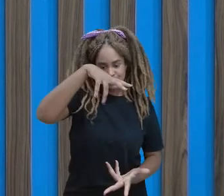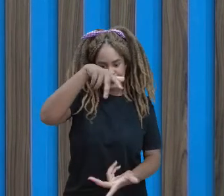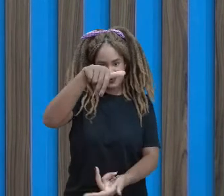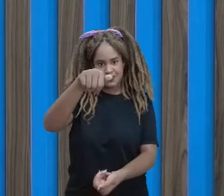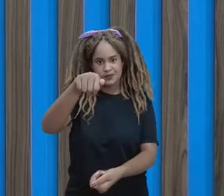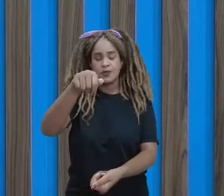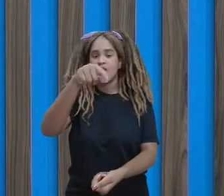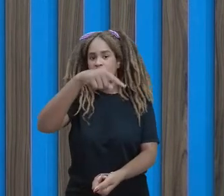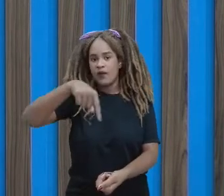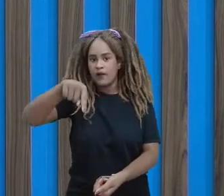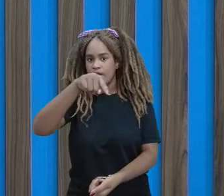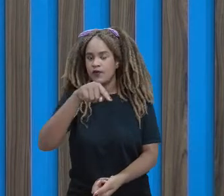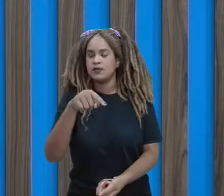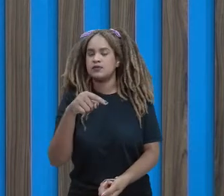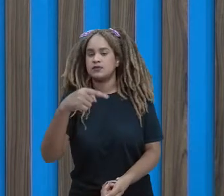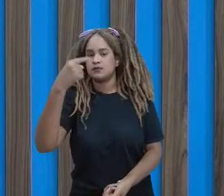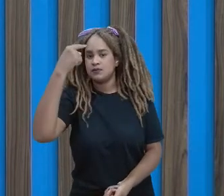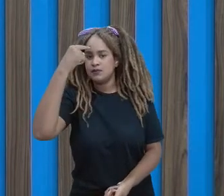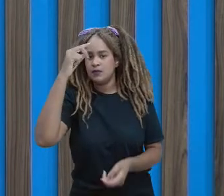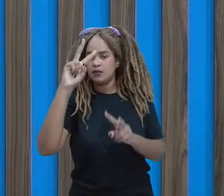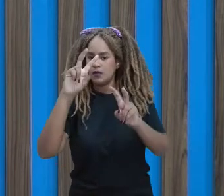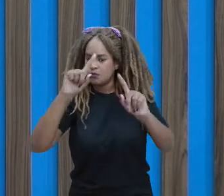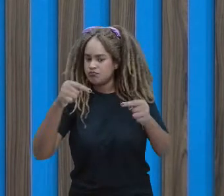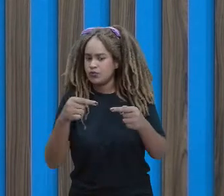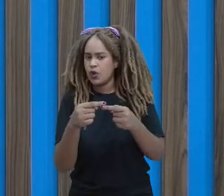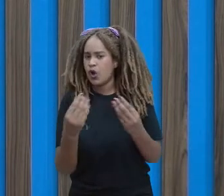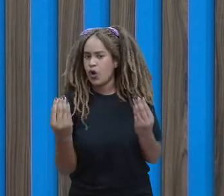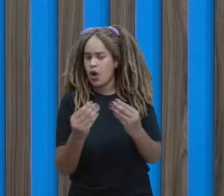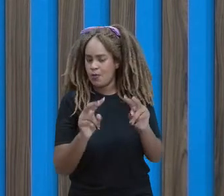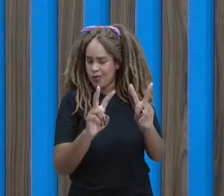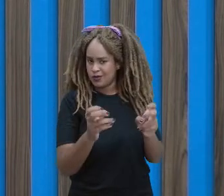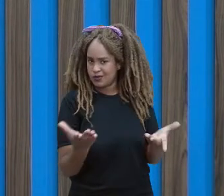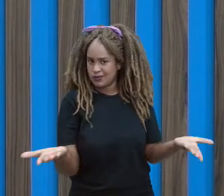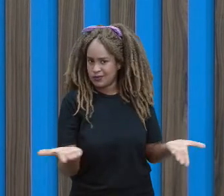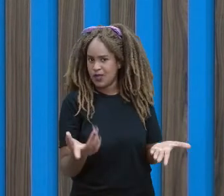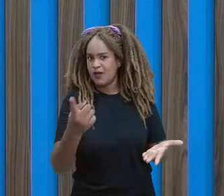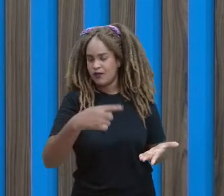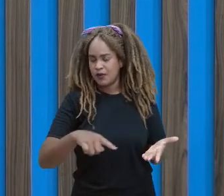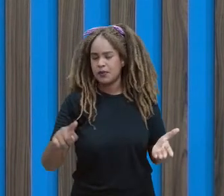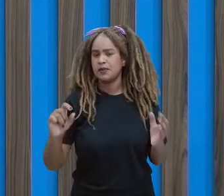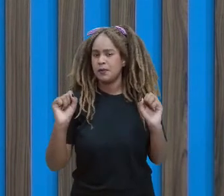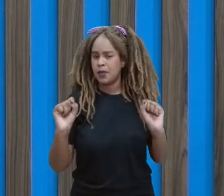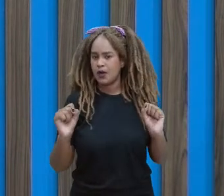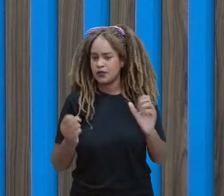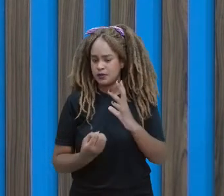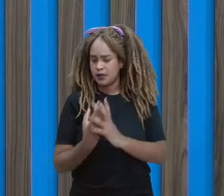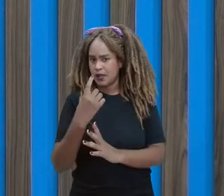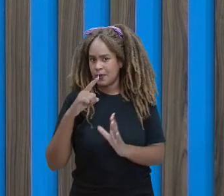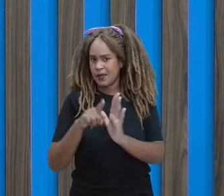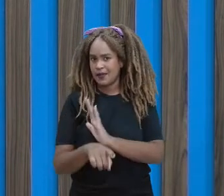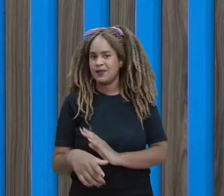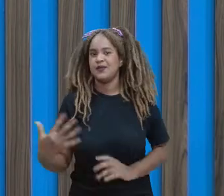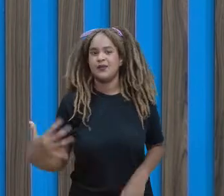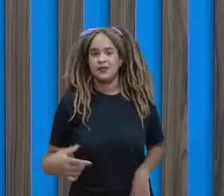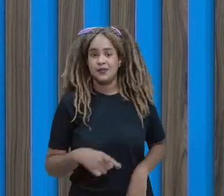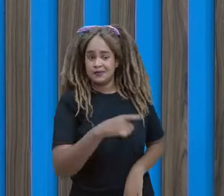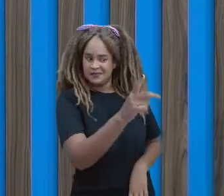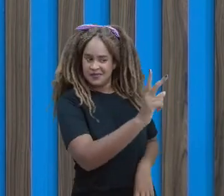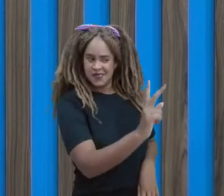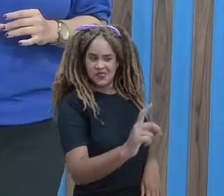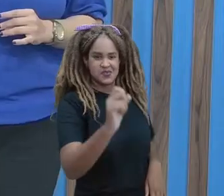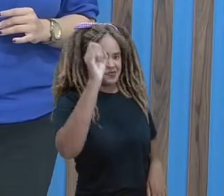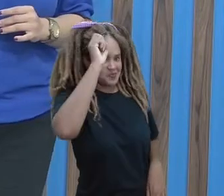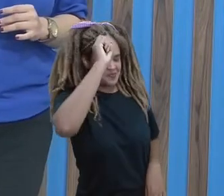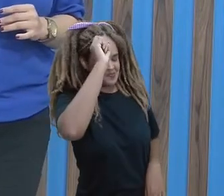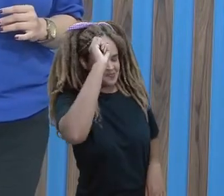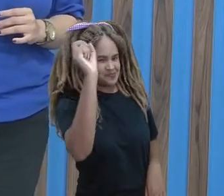ver o que é que isso tem a ver com o campo magnético, vai formulando as perguntas. A professora Isabel tá espertinha, viu,